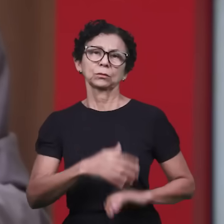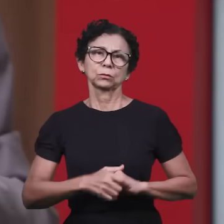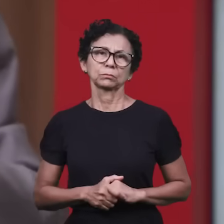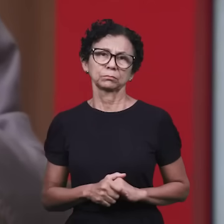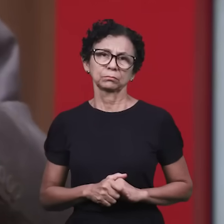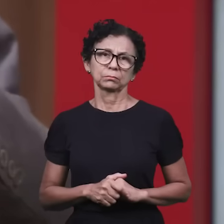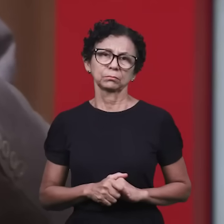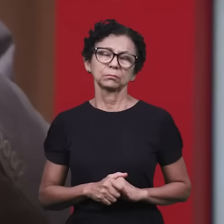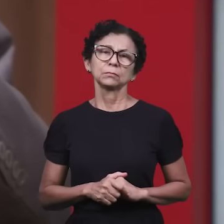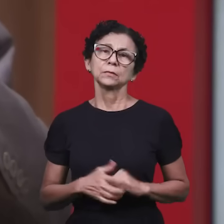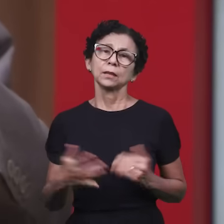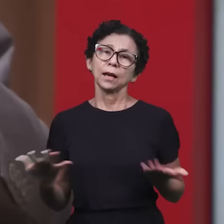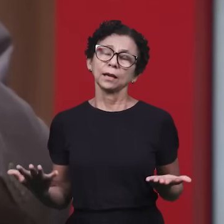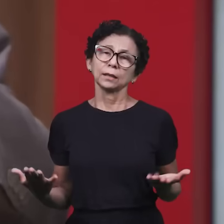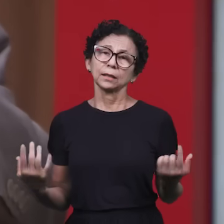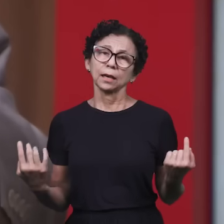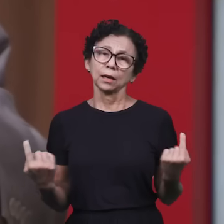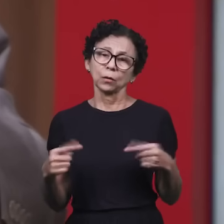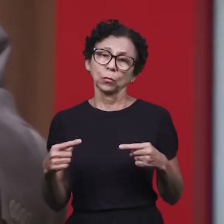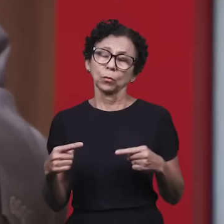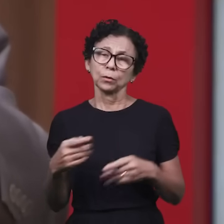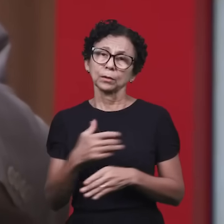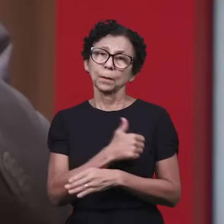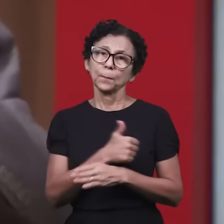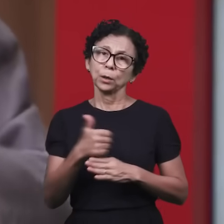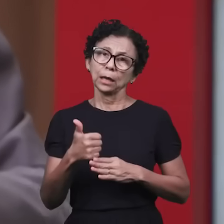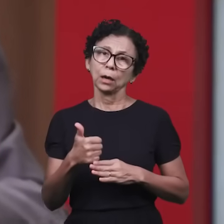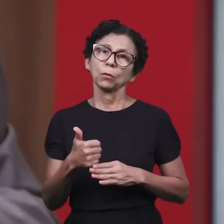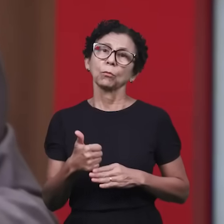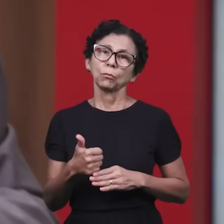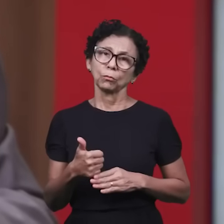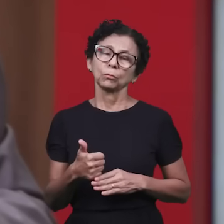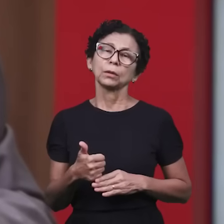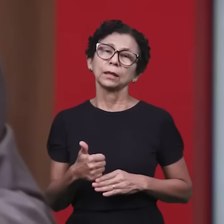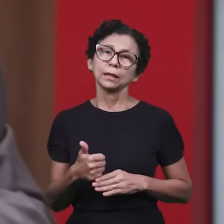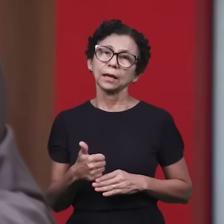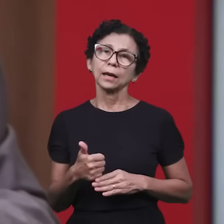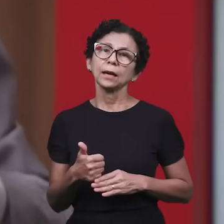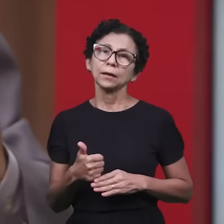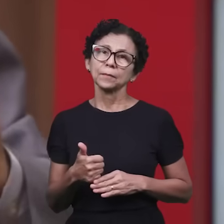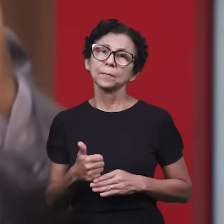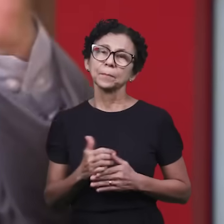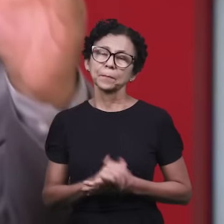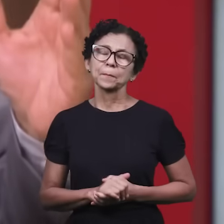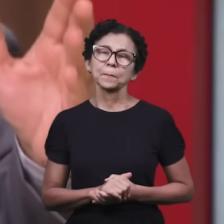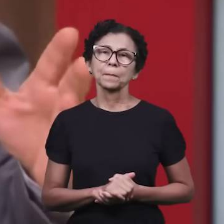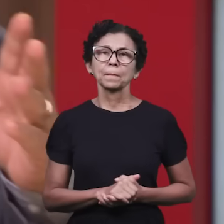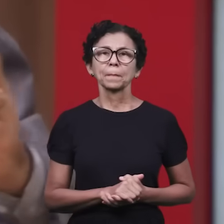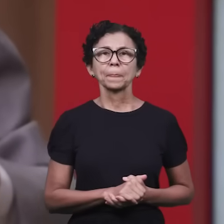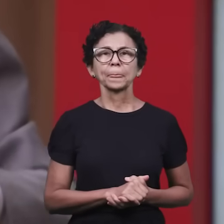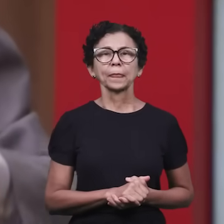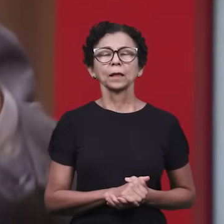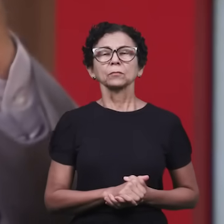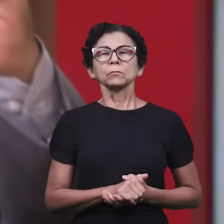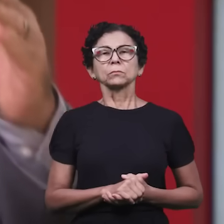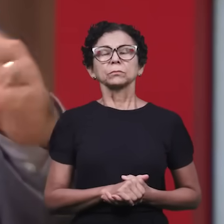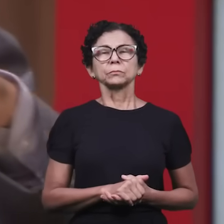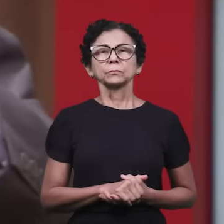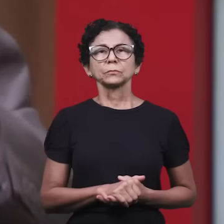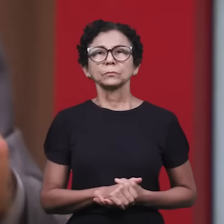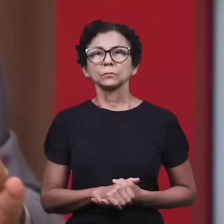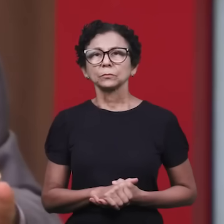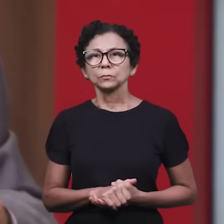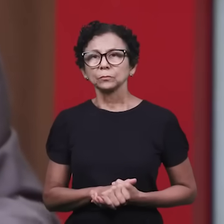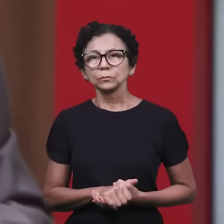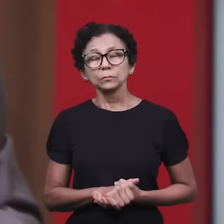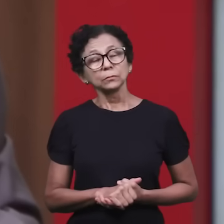Então tá isso aí. Certo. Agora, o homem para ele ser convencido que ele é pecador não é fácil. Ele pensa, não, eu não mato, eu não roubo, eu não faço isso,